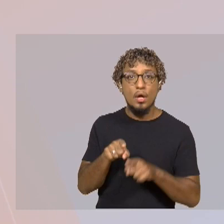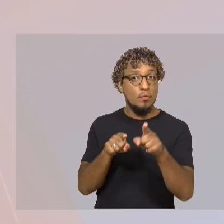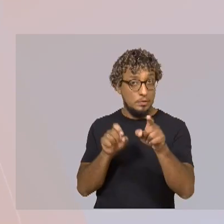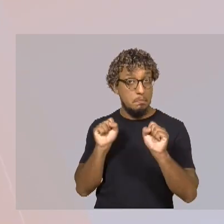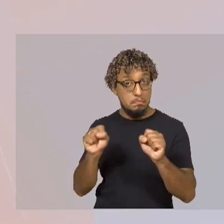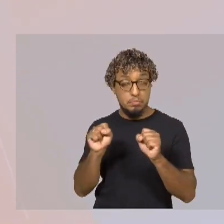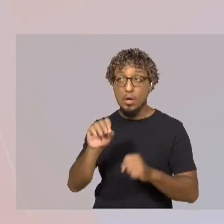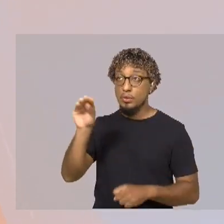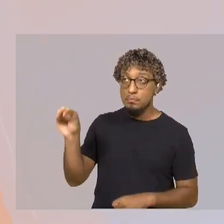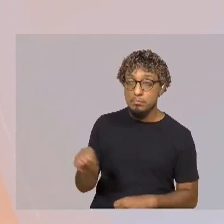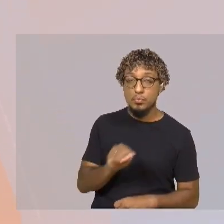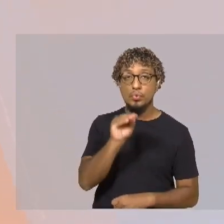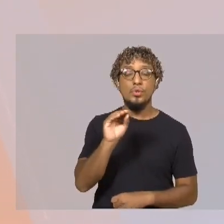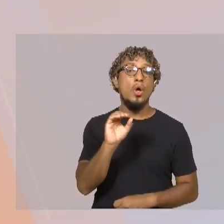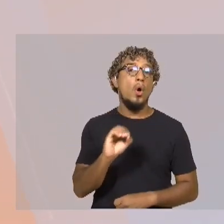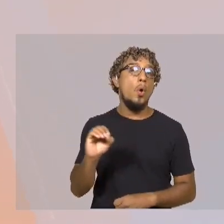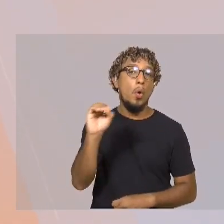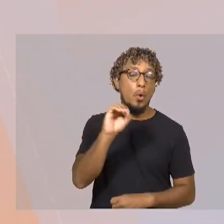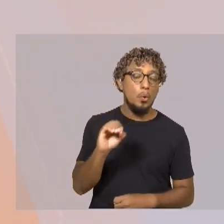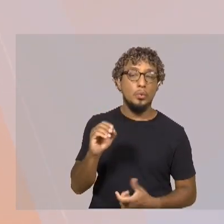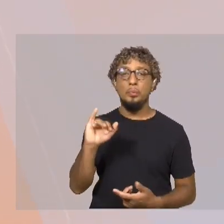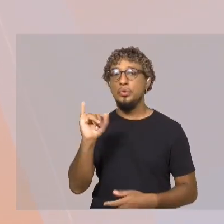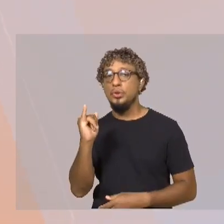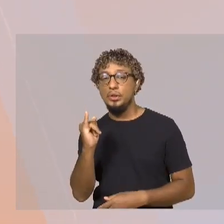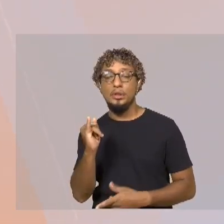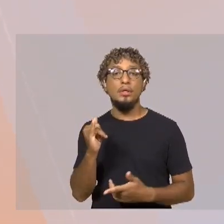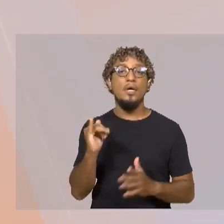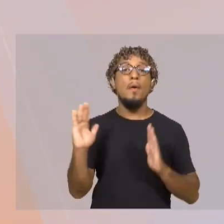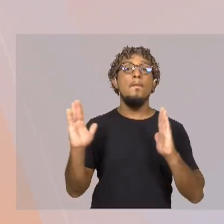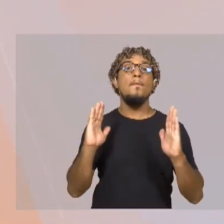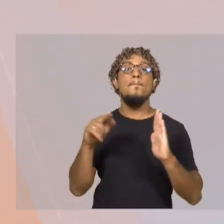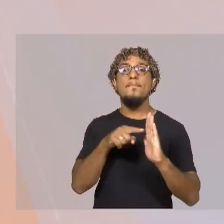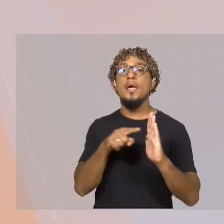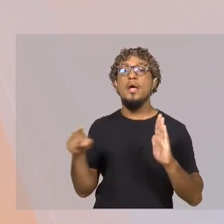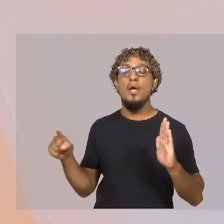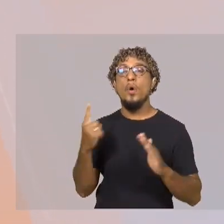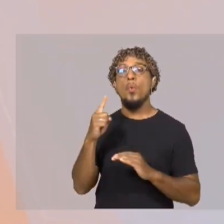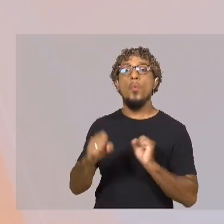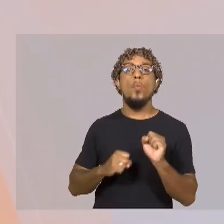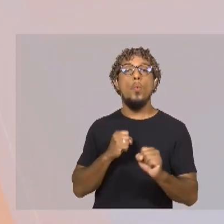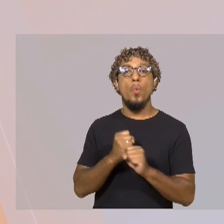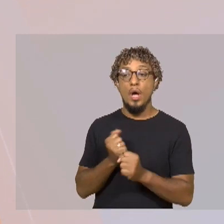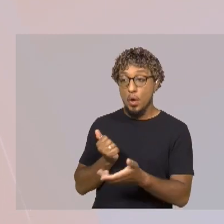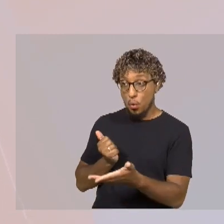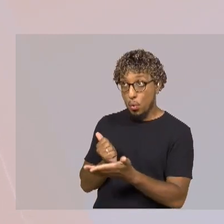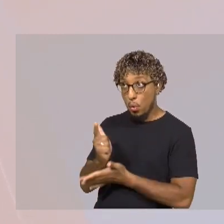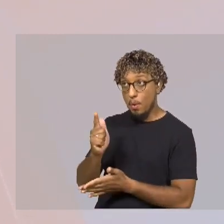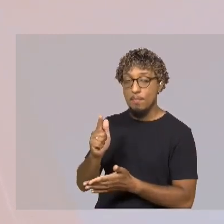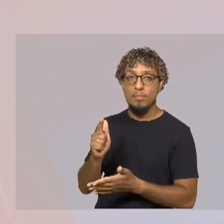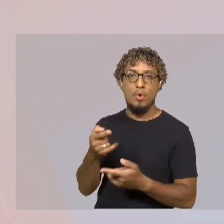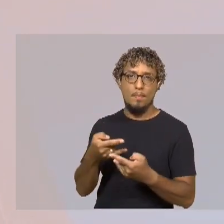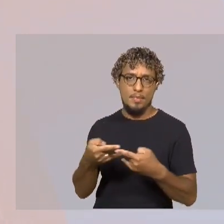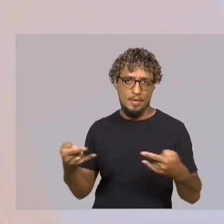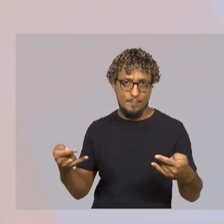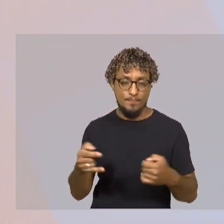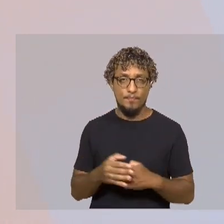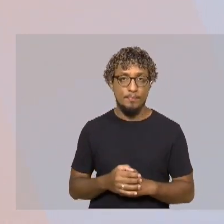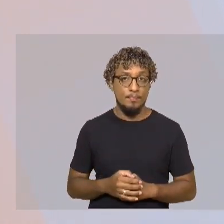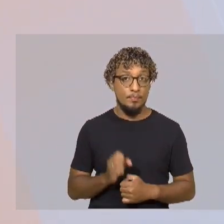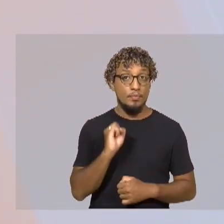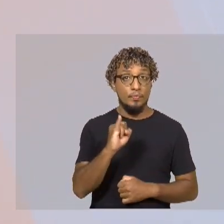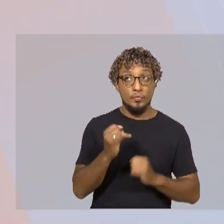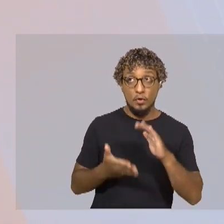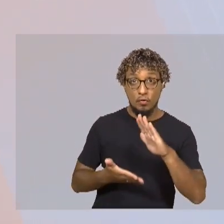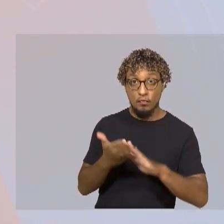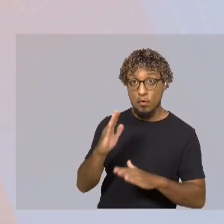pode viajar em outubro, dezembro, janeiro, dentro do período de um ano da compra da passagem. E se for um